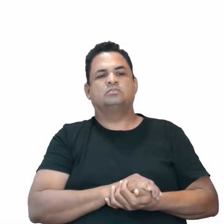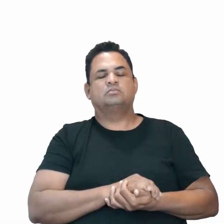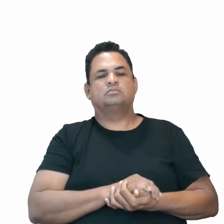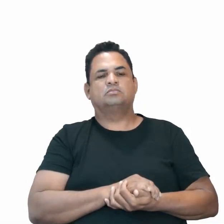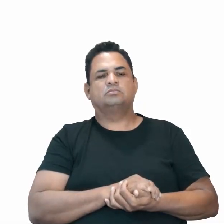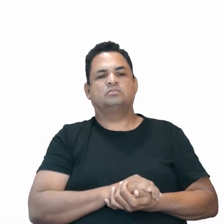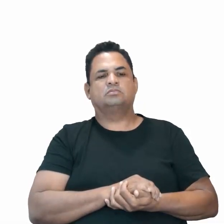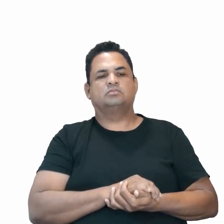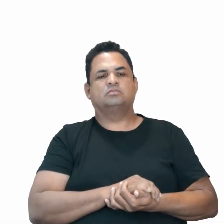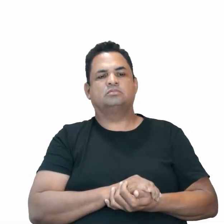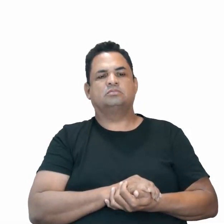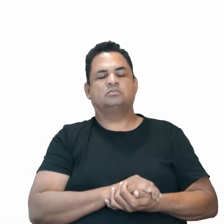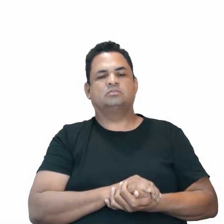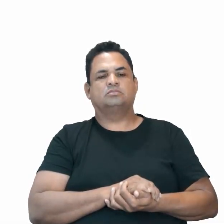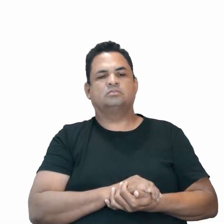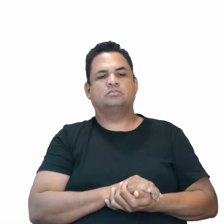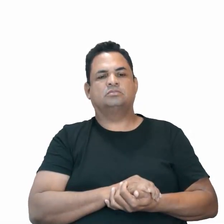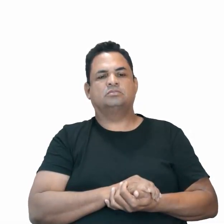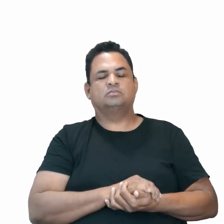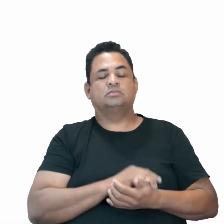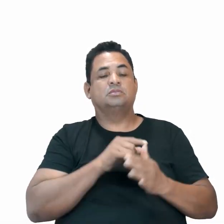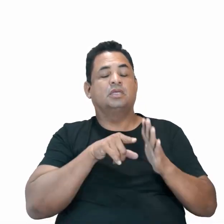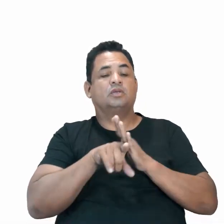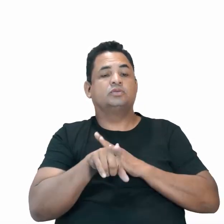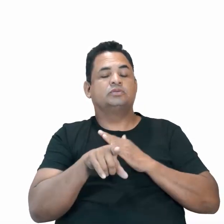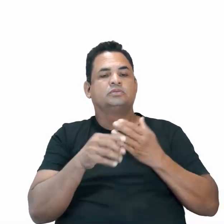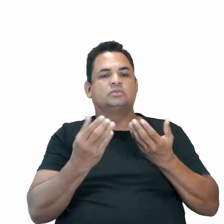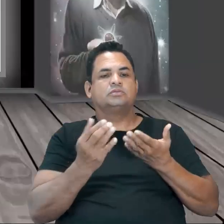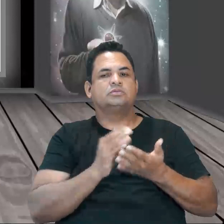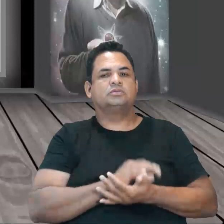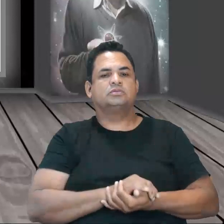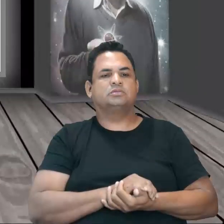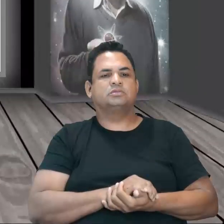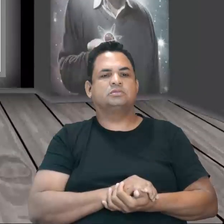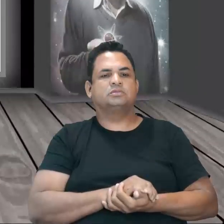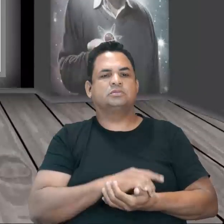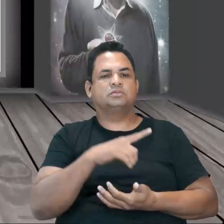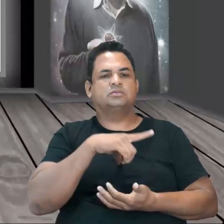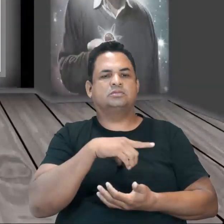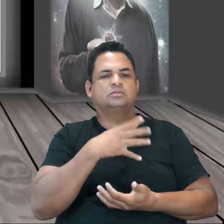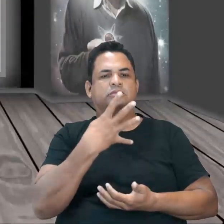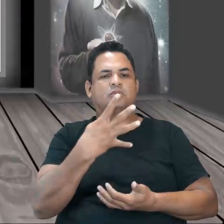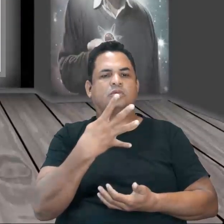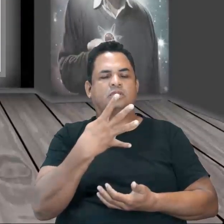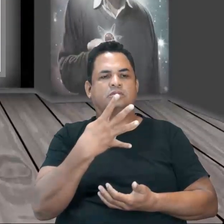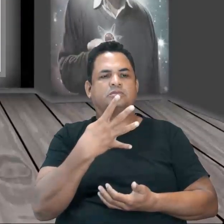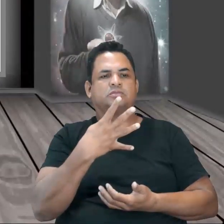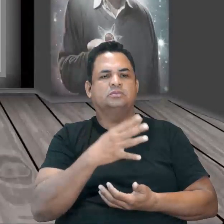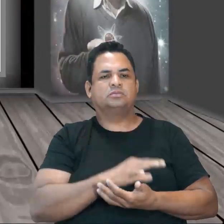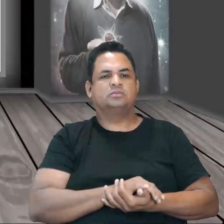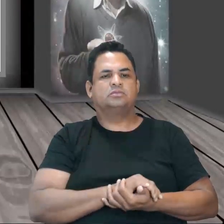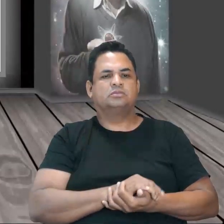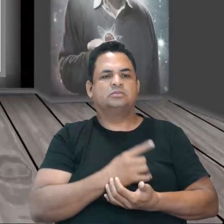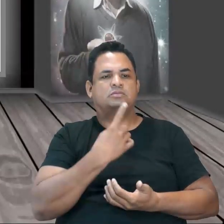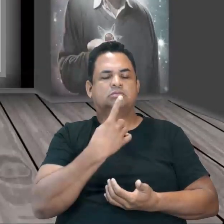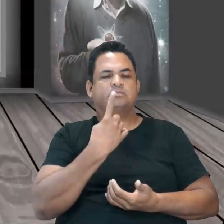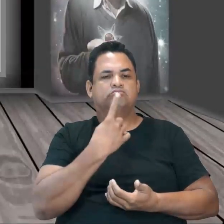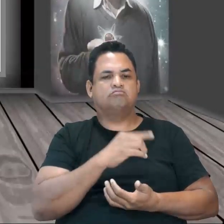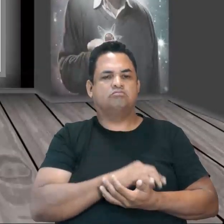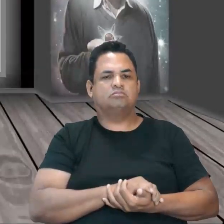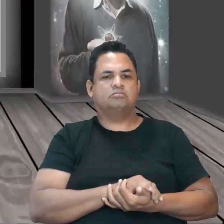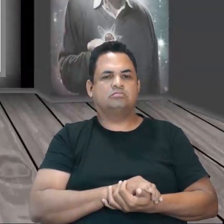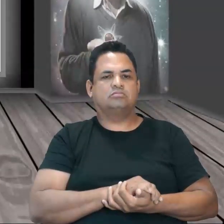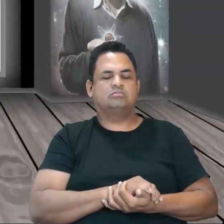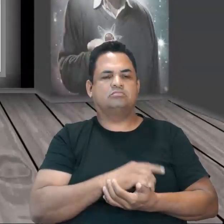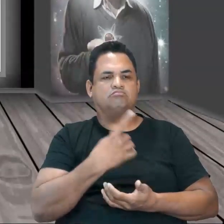tocarem? Então aí fica a pergunta. Pessoal, olha só. Eu tenho 4 cargas lá. Está em um só. Lembrando que um tem que estar